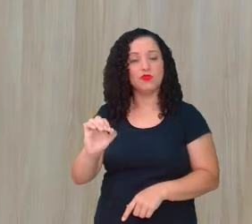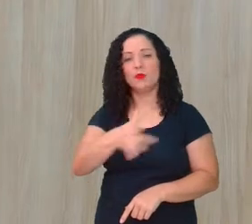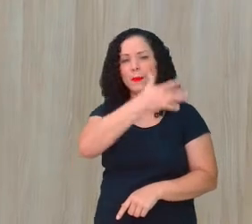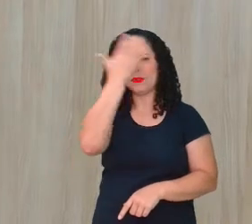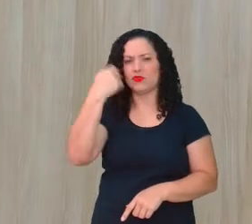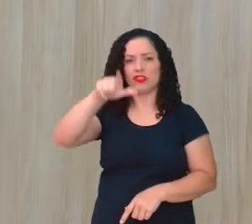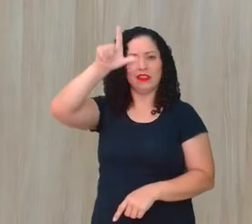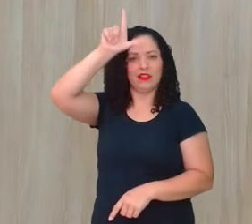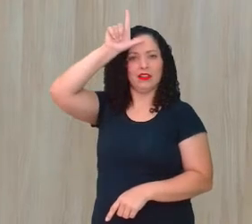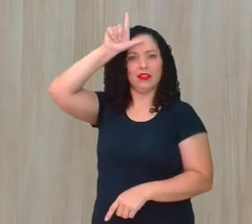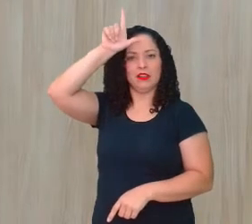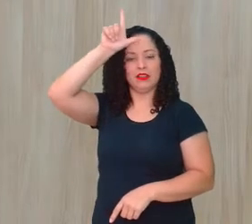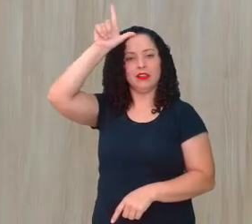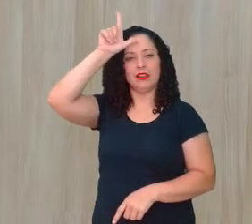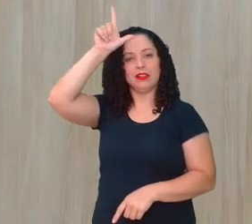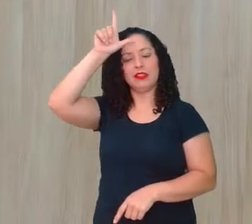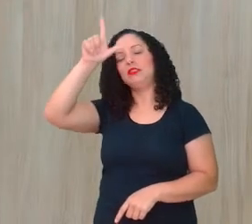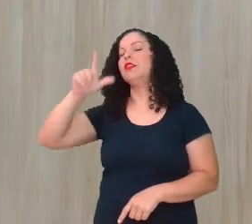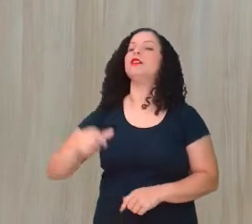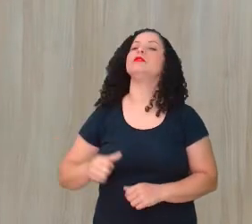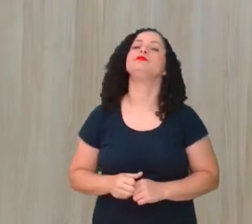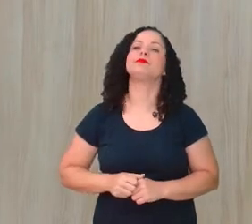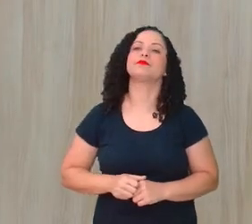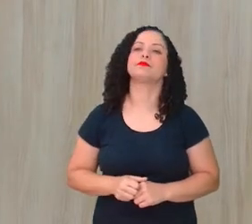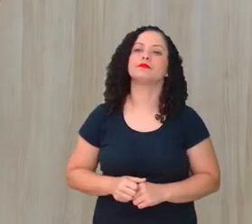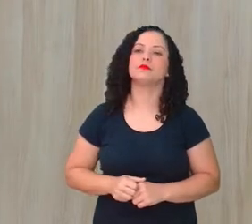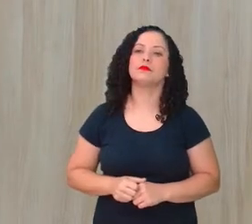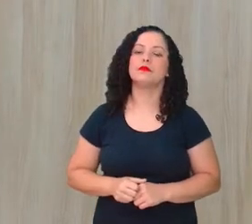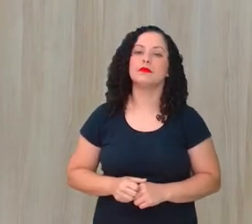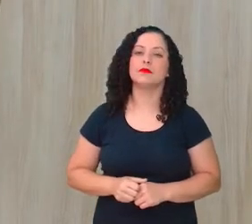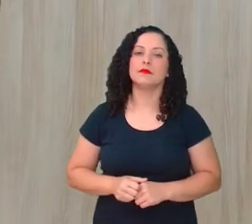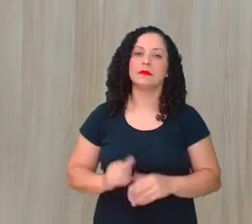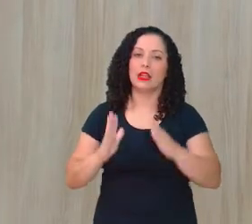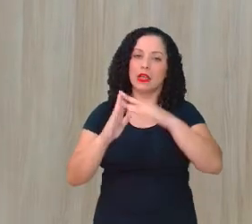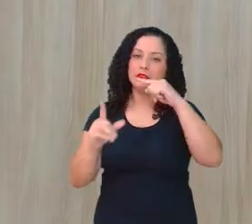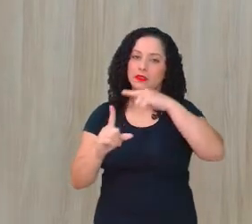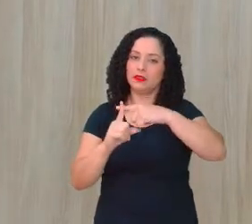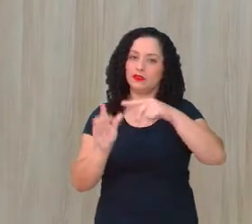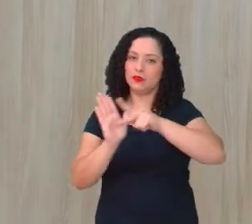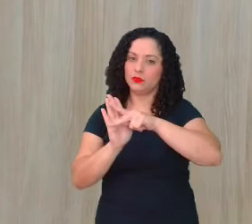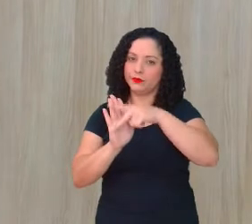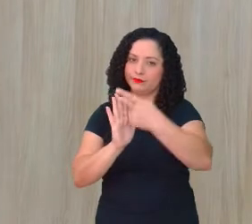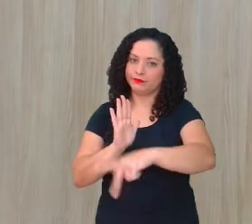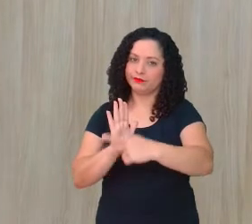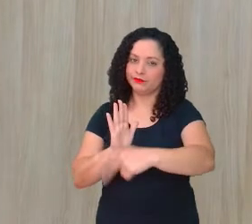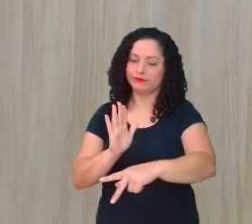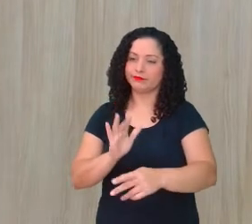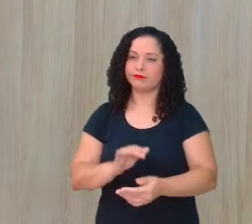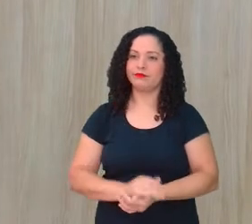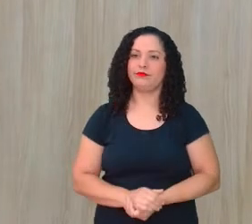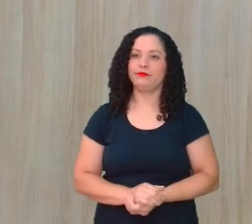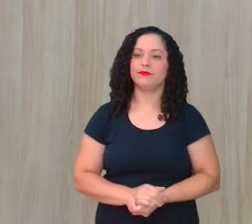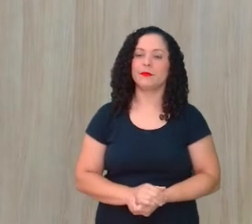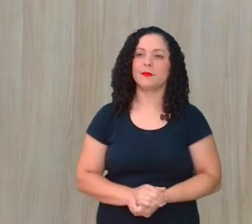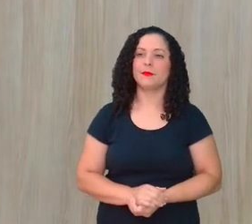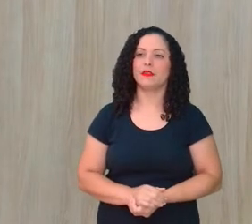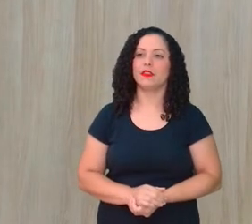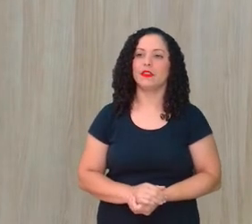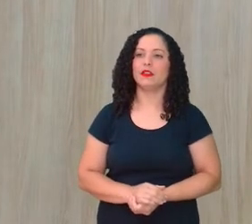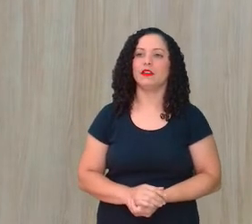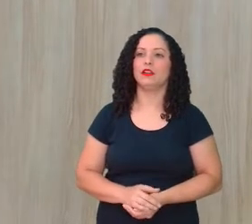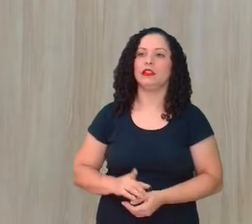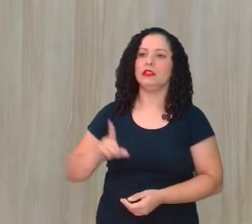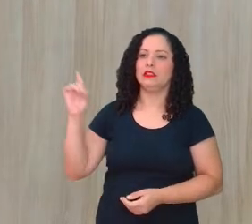assumir determinadas paróquias, né, ou dioceses. Então, a gente falou aqui, ó, da questão